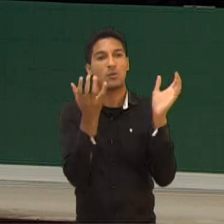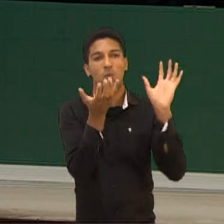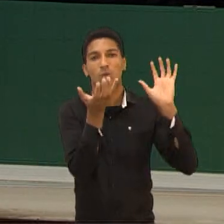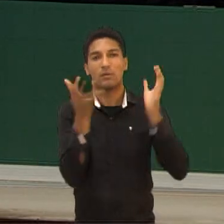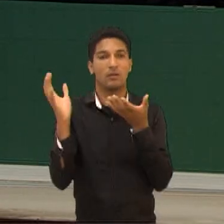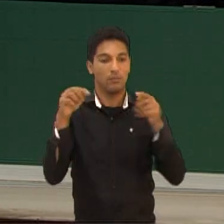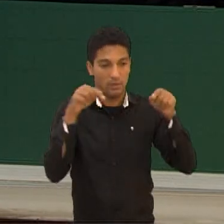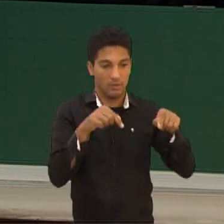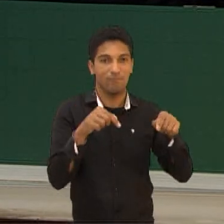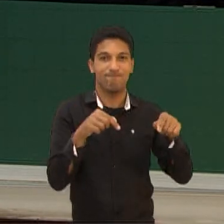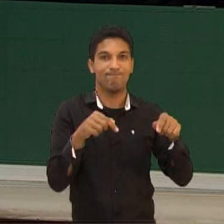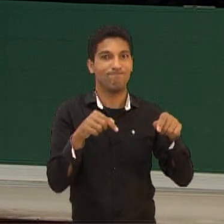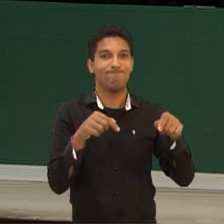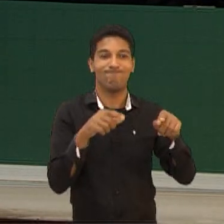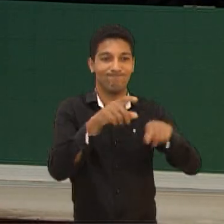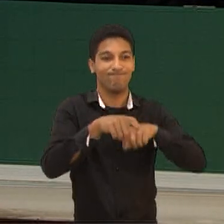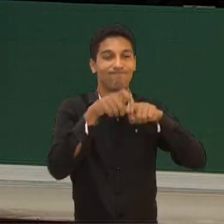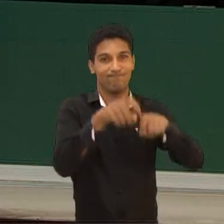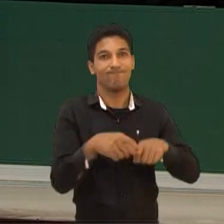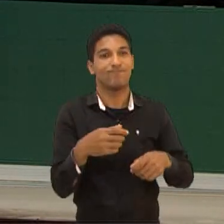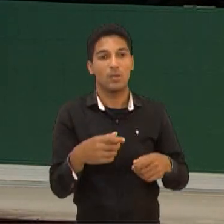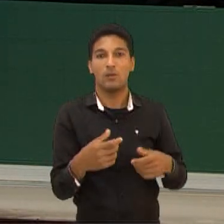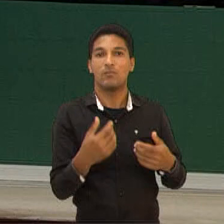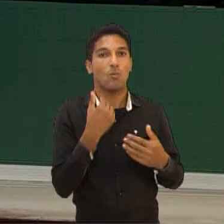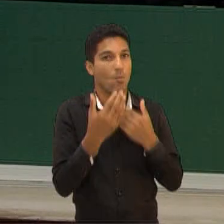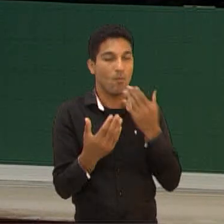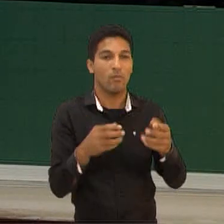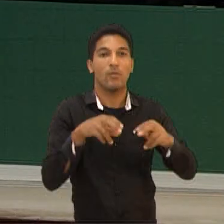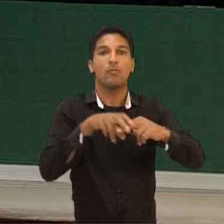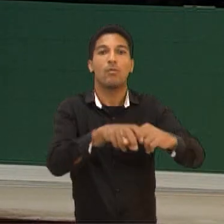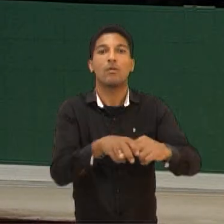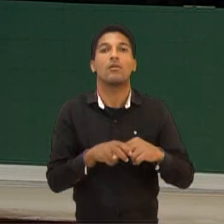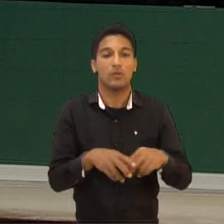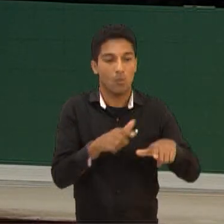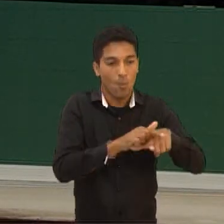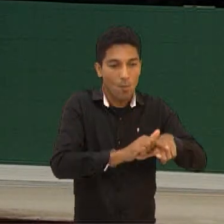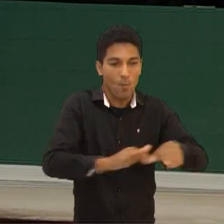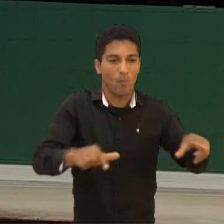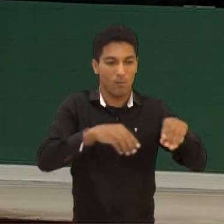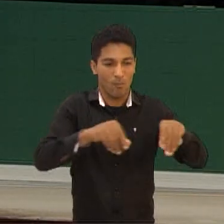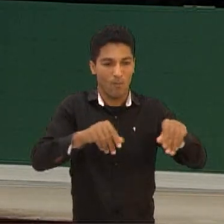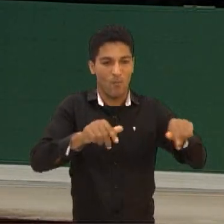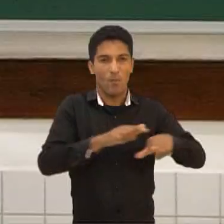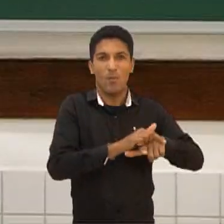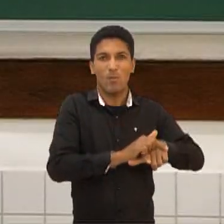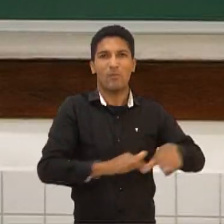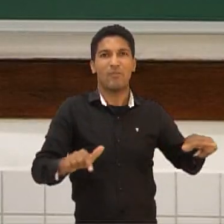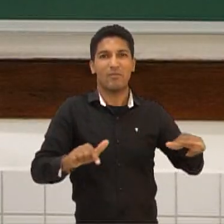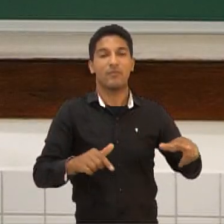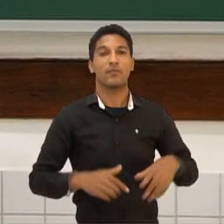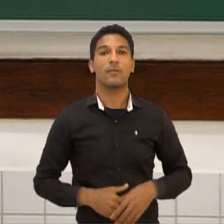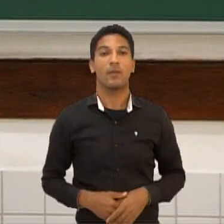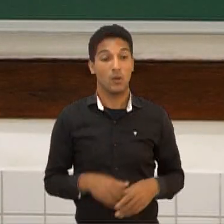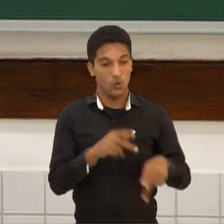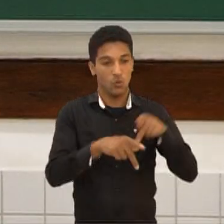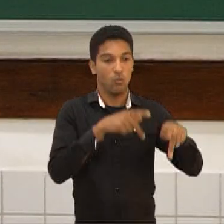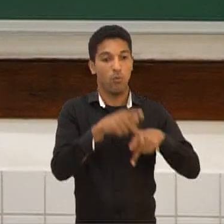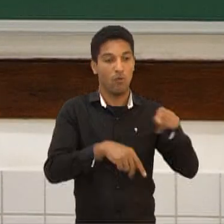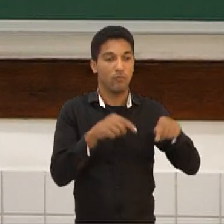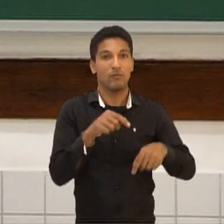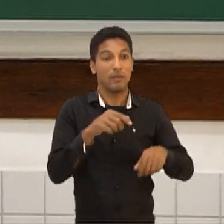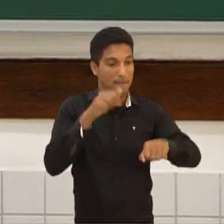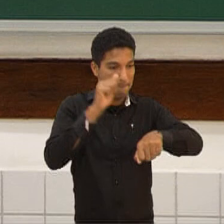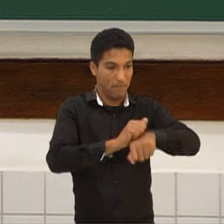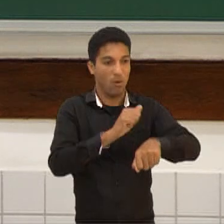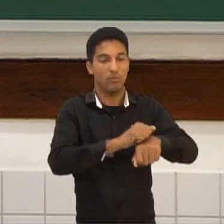não favorecem a agropecuária, áreas de deserto. E a população, em geral, é pobre. Aí a gente vai bater de